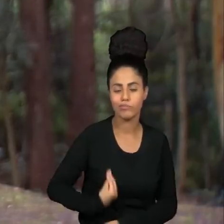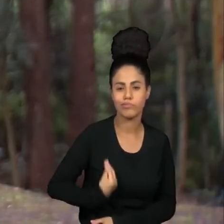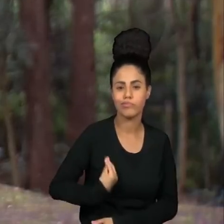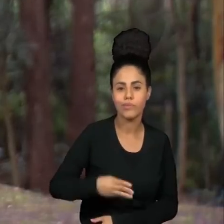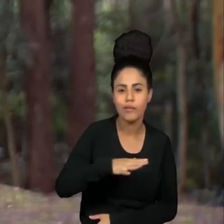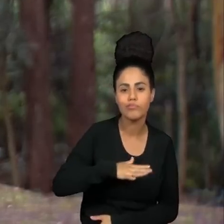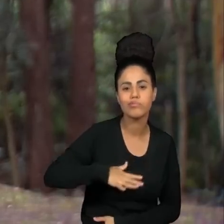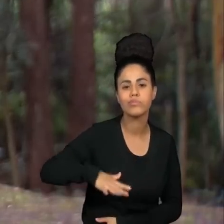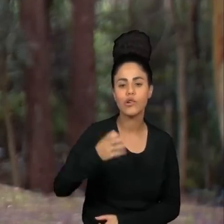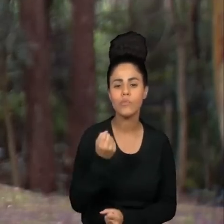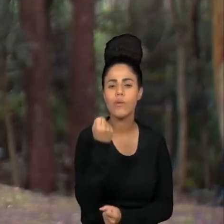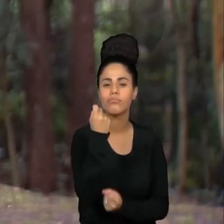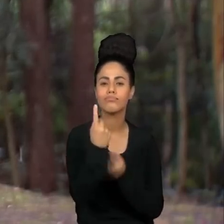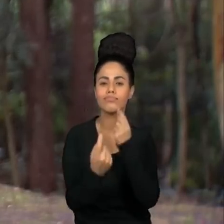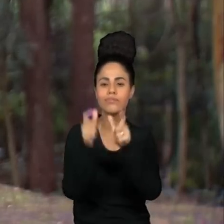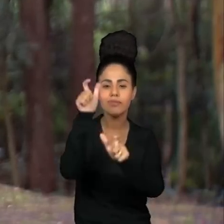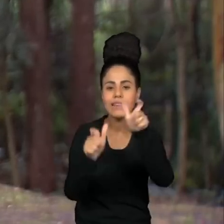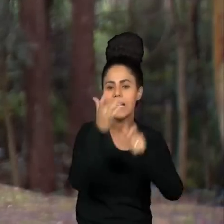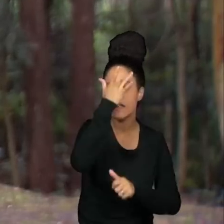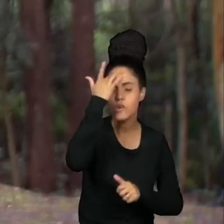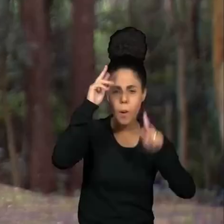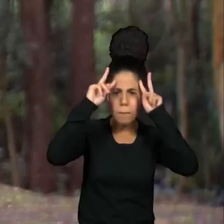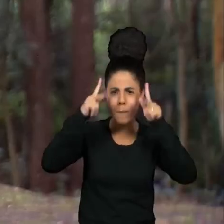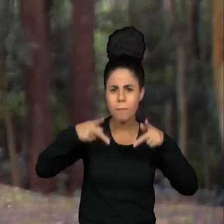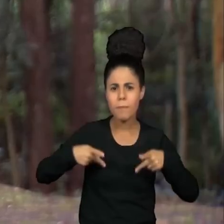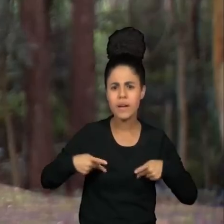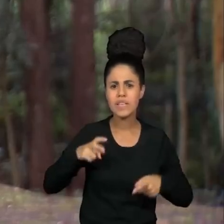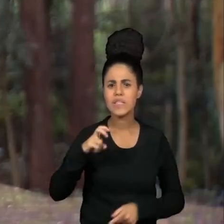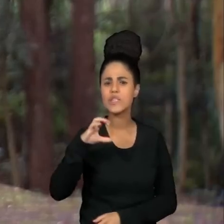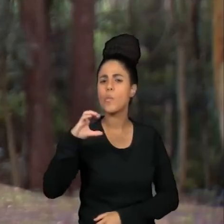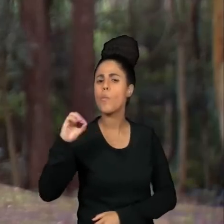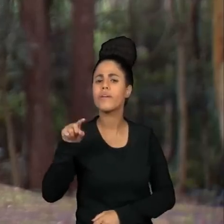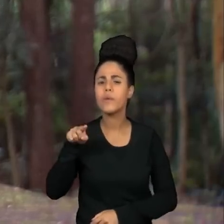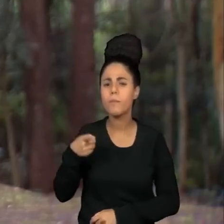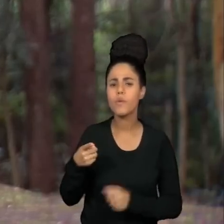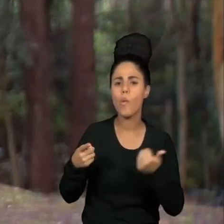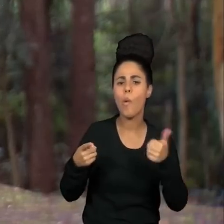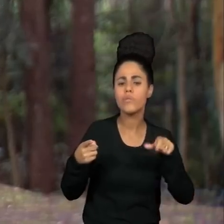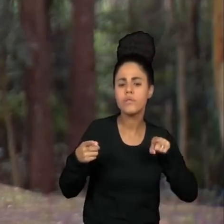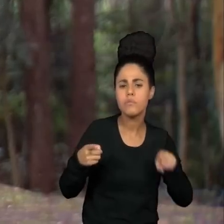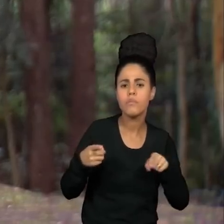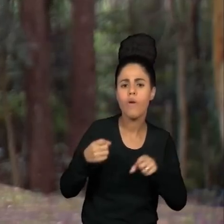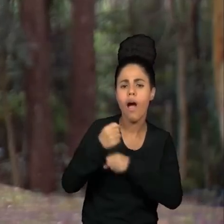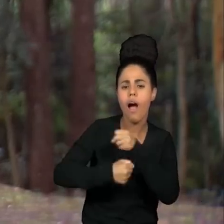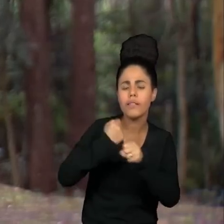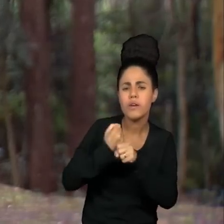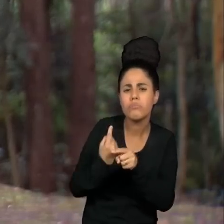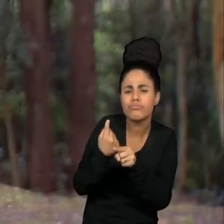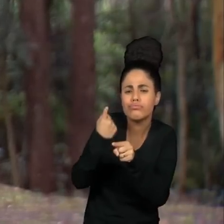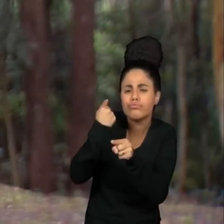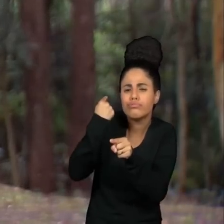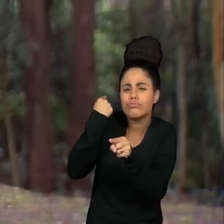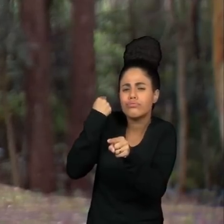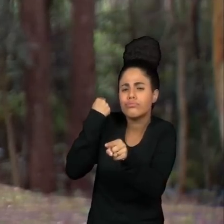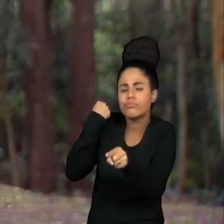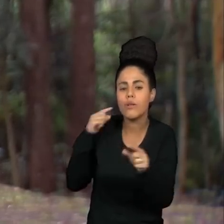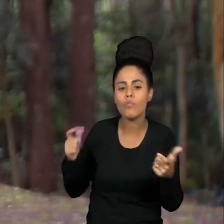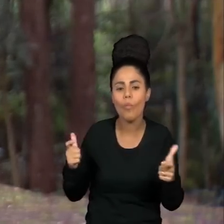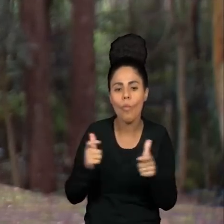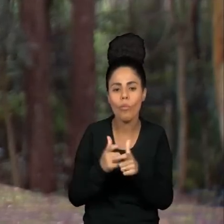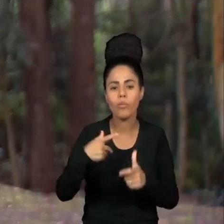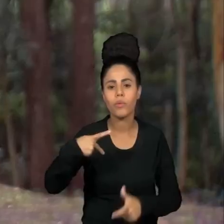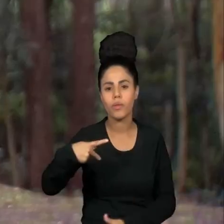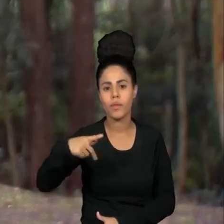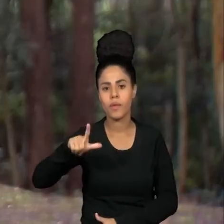migrações humanas. O que aconteceu entre 50.000 e 11.000 anos atrás, no fim do período conhecido como